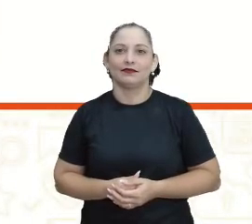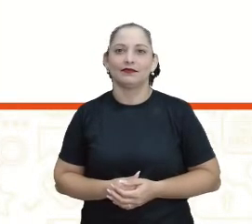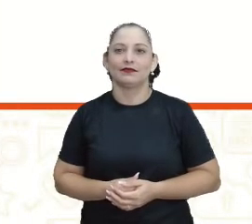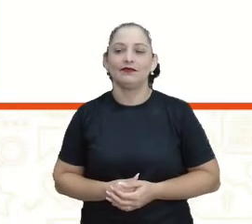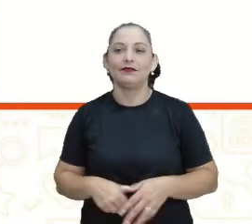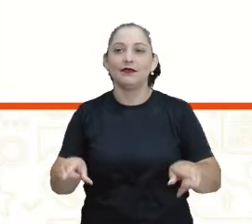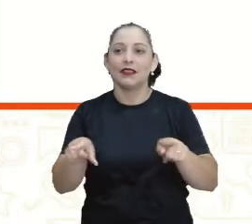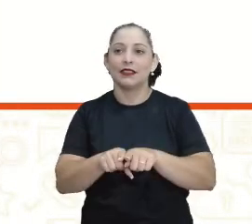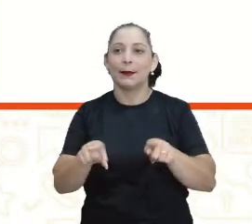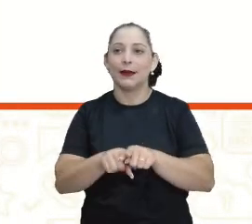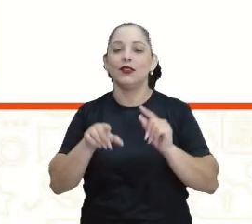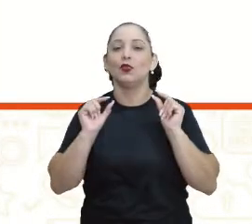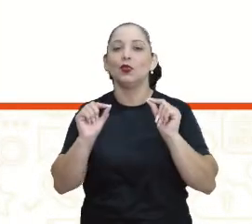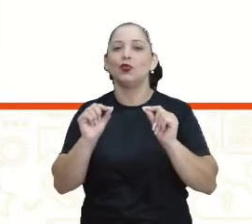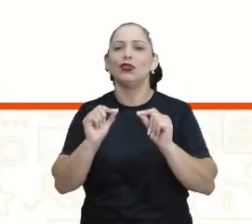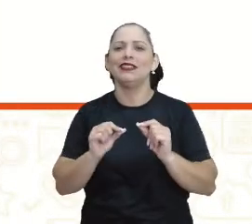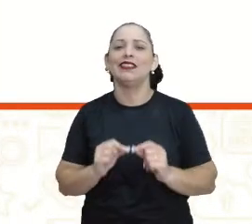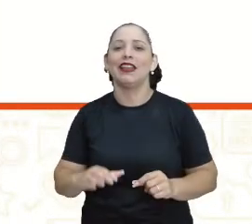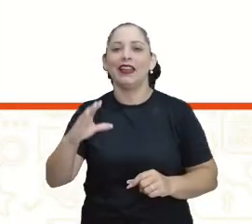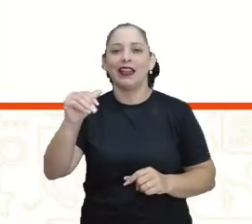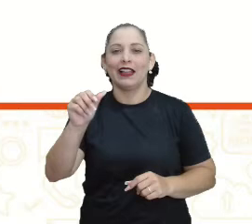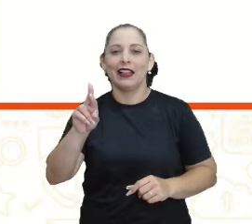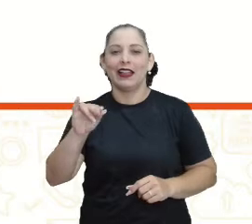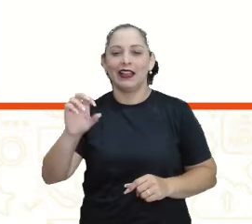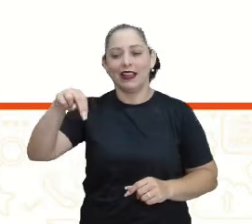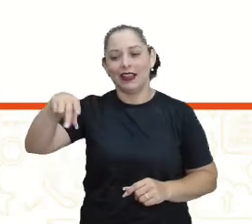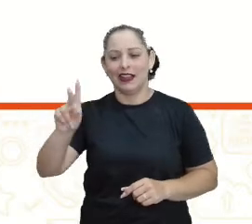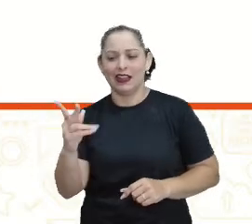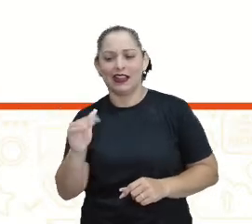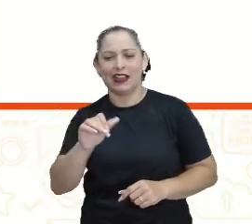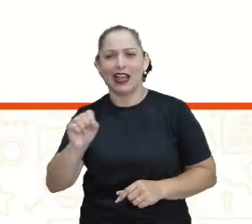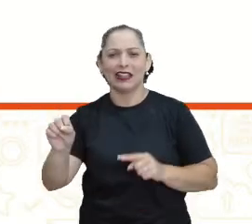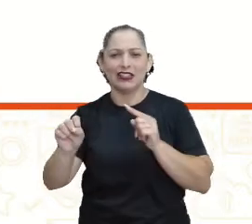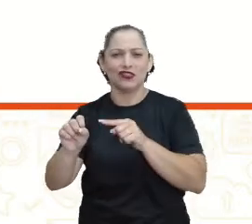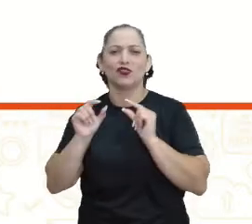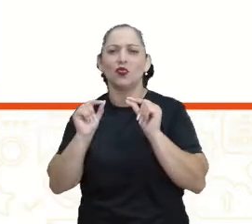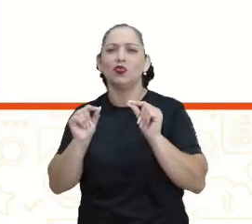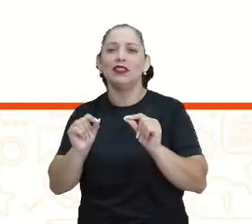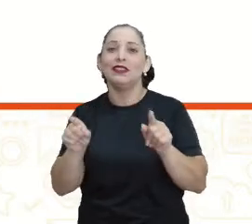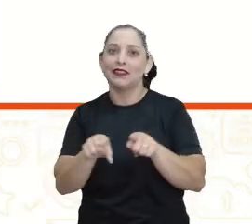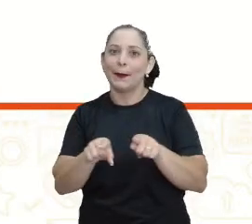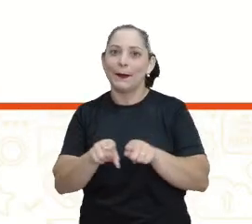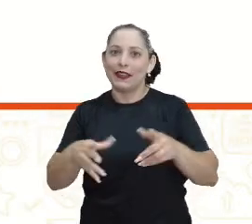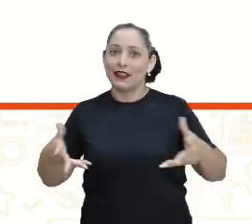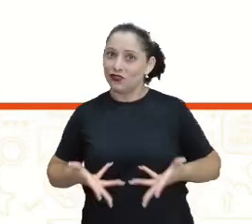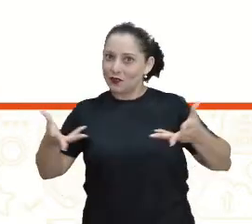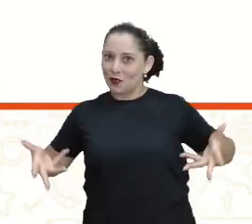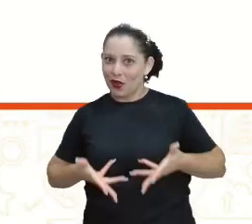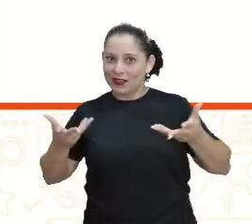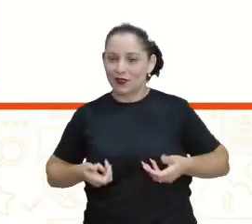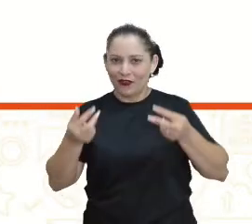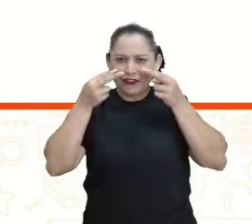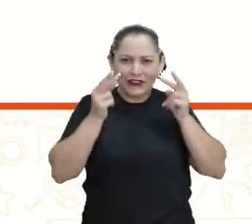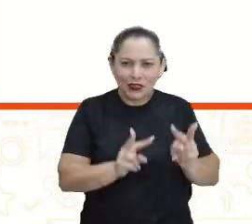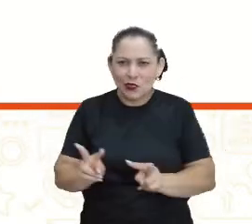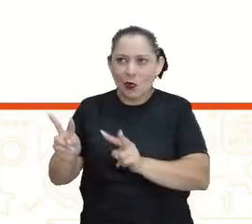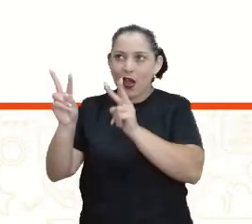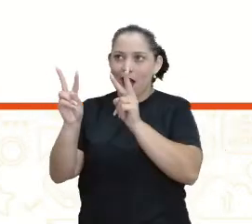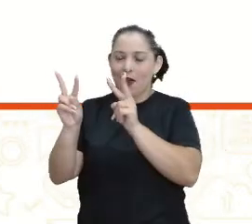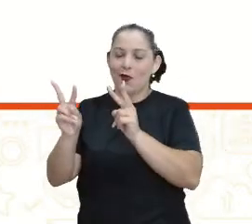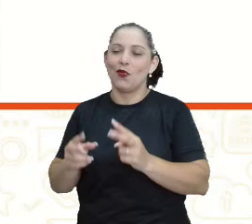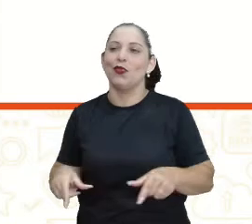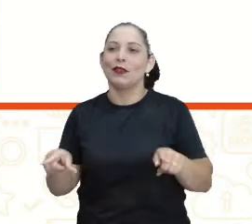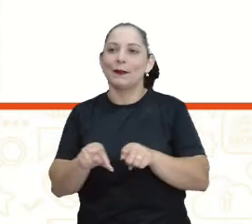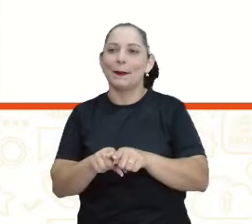As carinhas, né? Utilizado para desenvolver também coordenação olho-mão, estimulação visual, né? E a gente